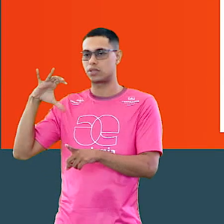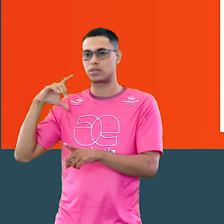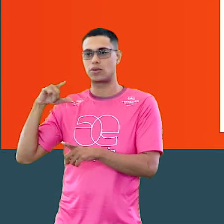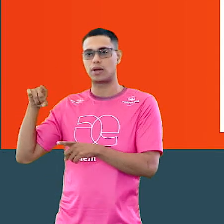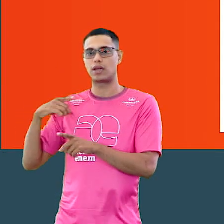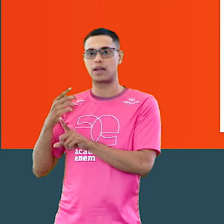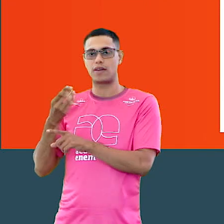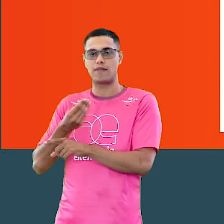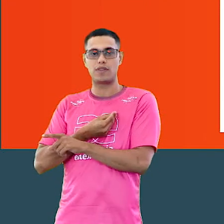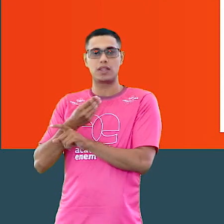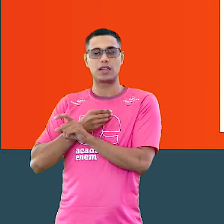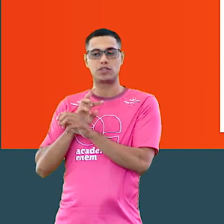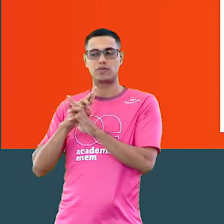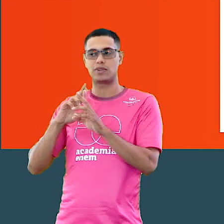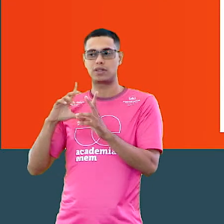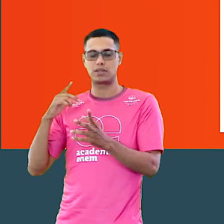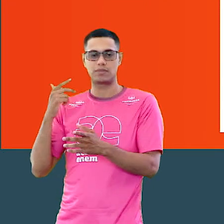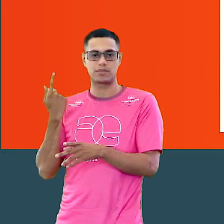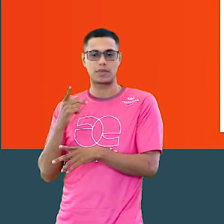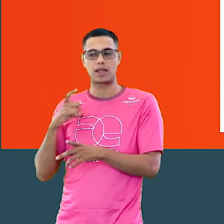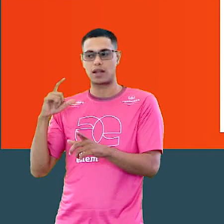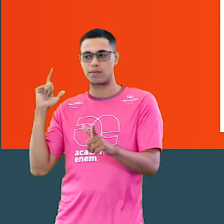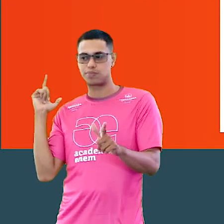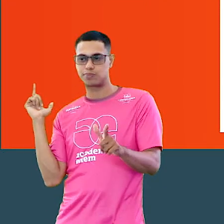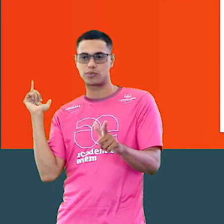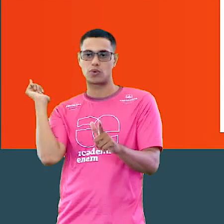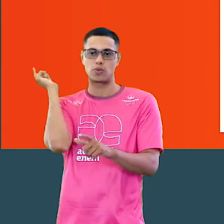ela conseguiu chegar onde ela queria chegar.